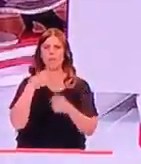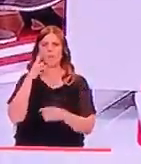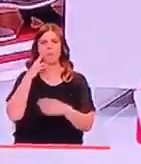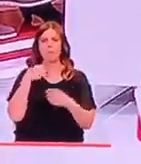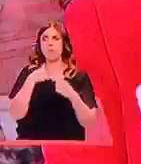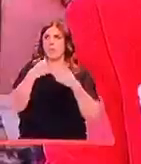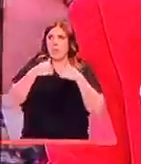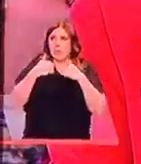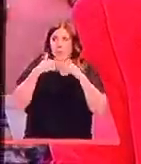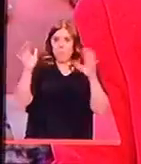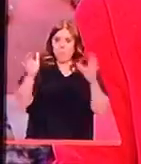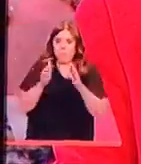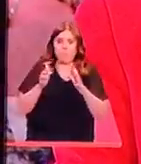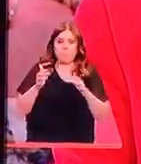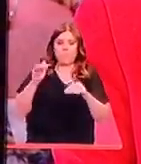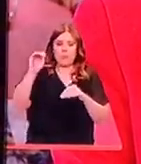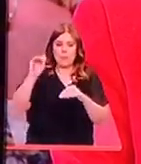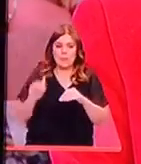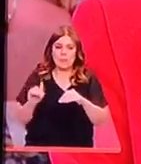pequeno.